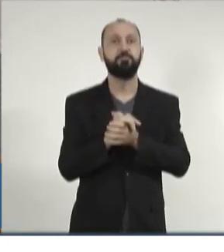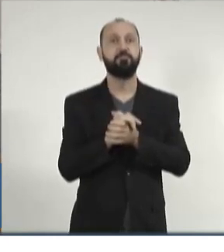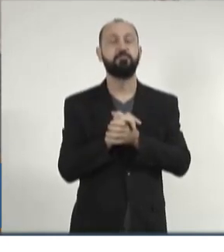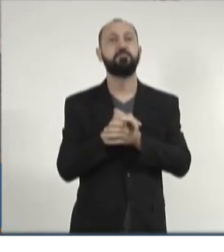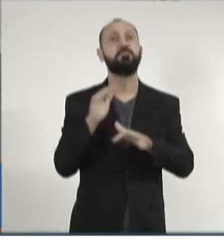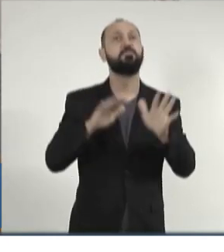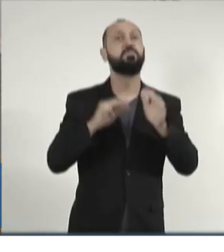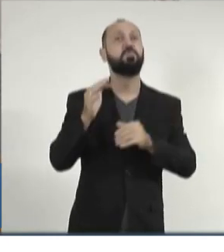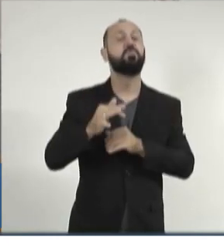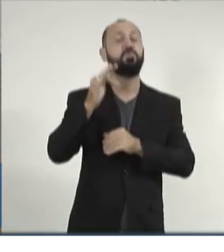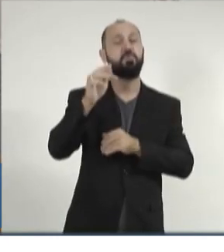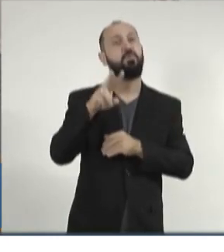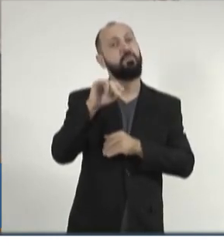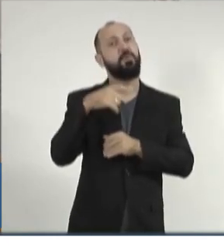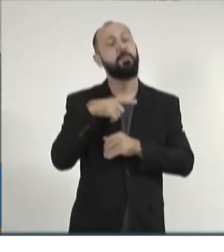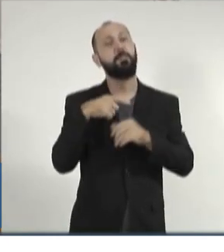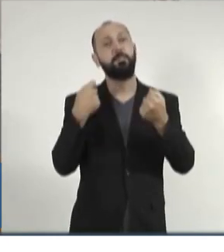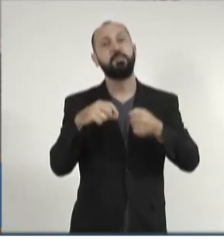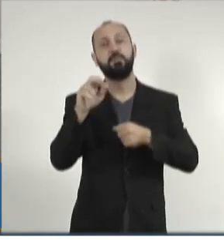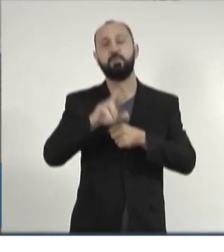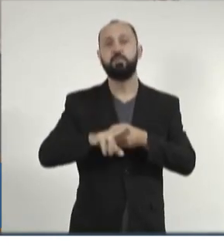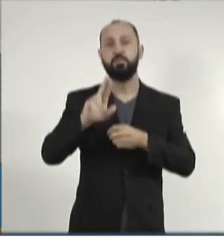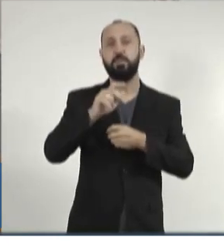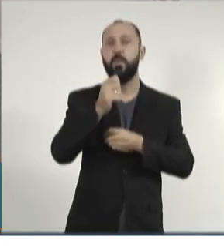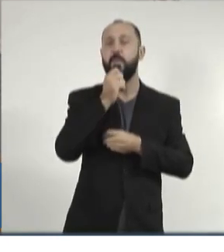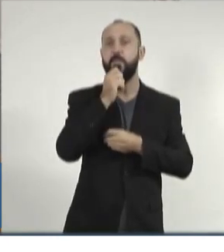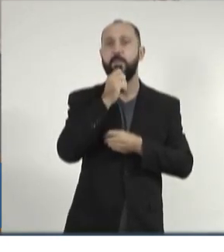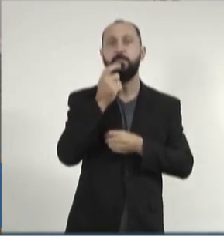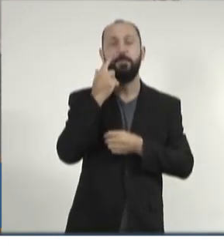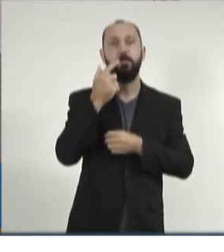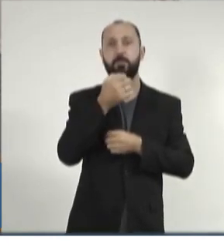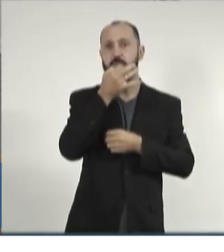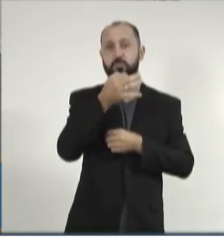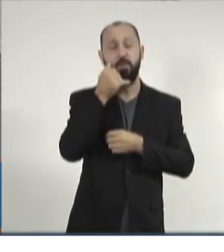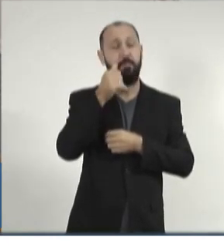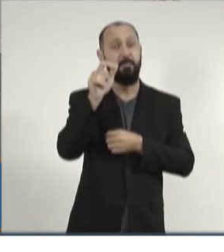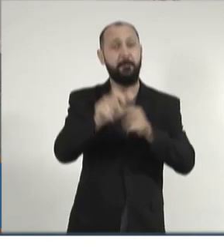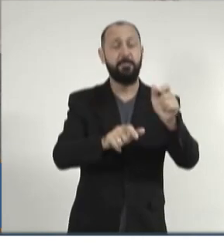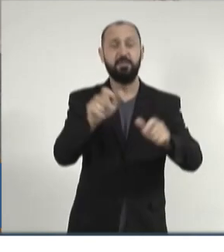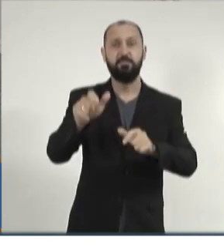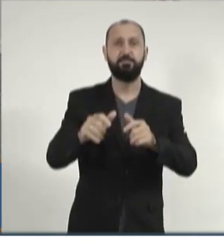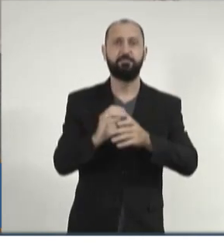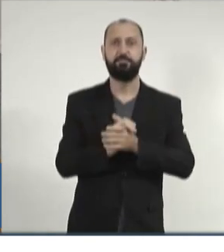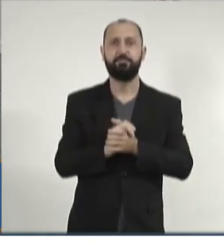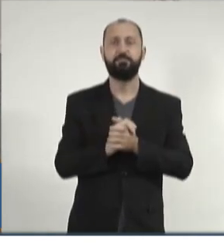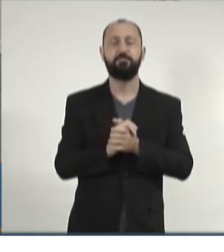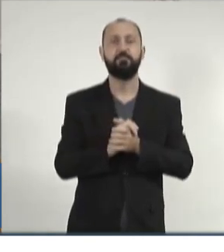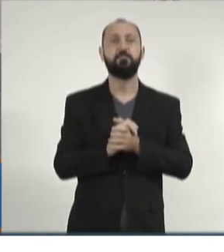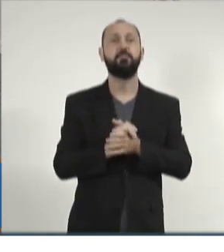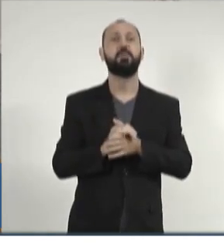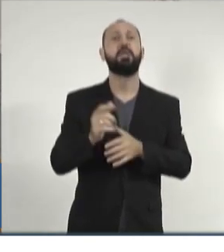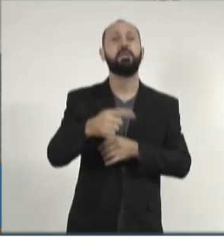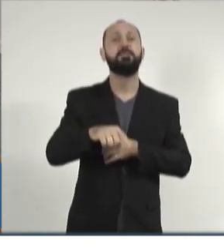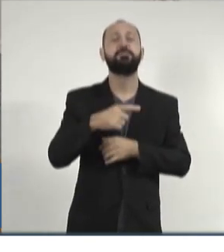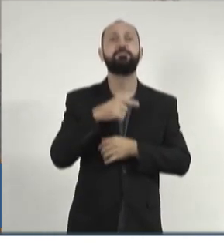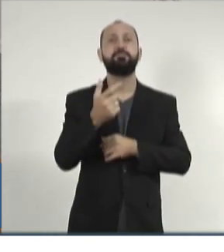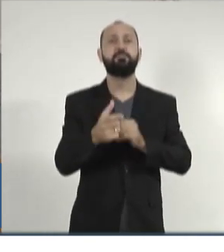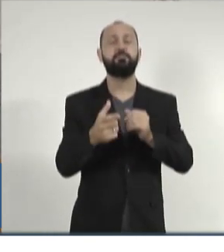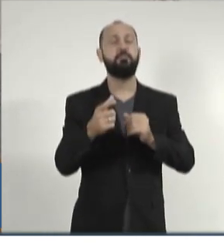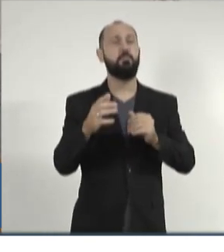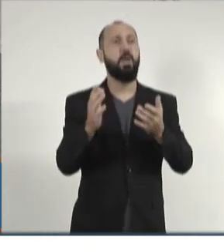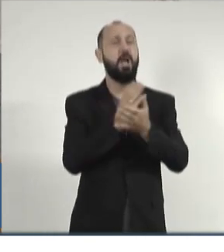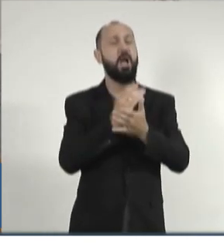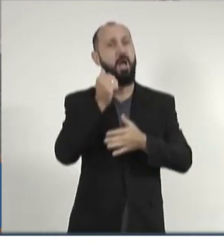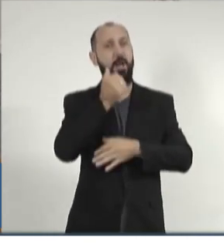porque mais cedo ou mais tarde a gente vai precisar usar ela, ainda que seja para indicar para uma amiga. Porque quem aqui não tem amiga que já sofreu